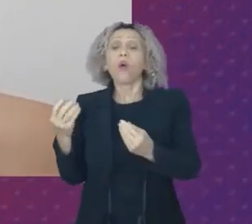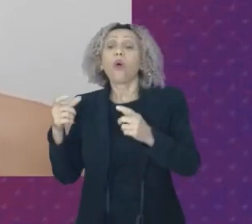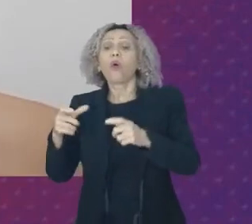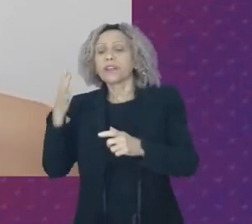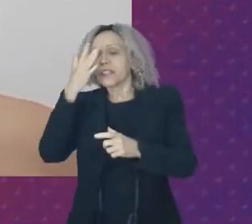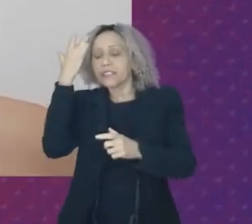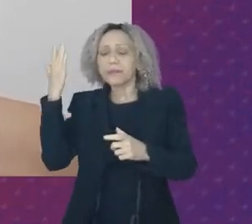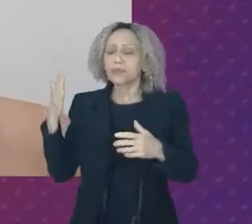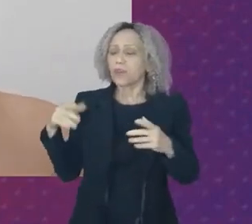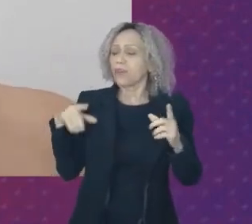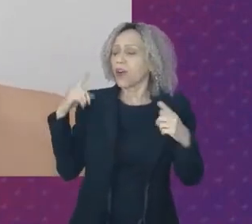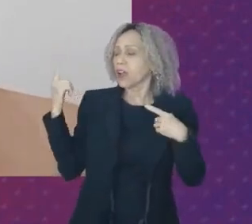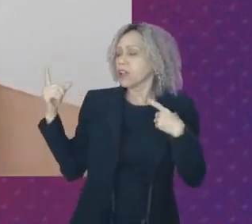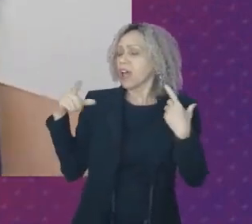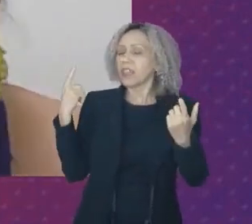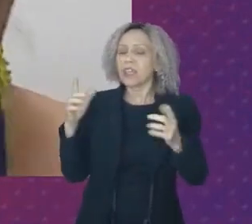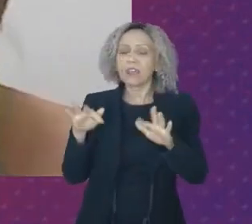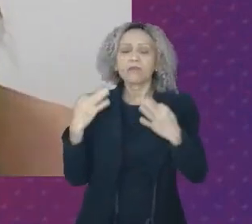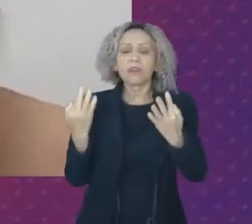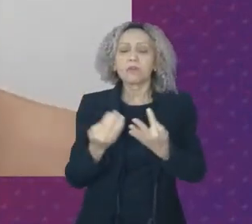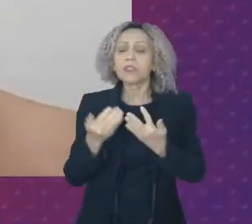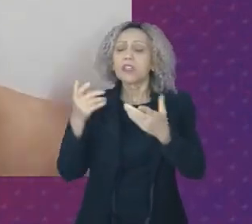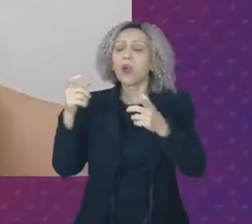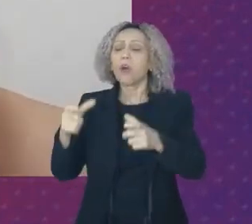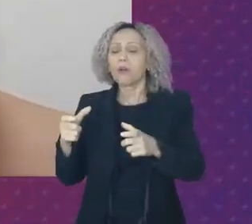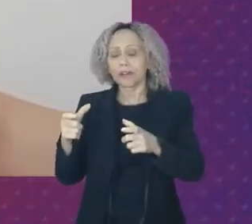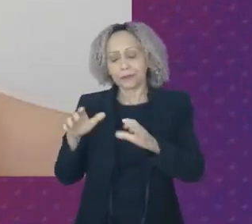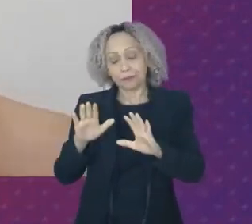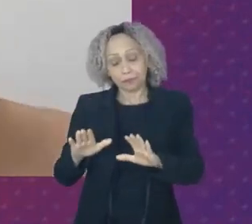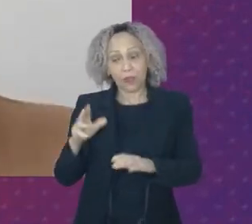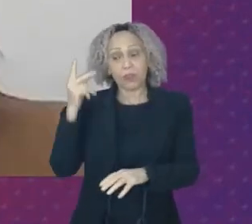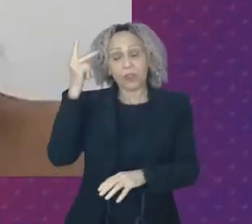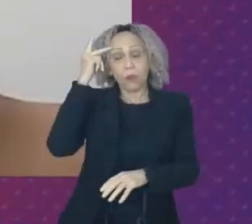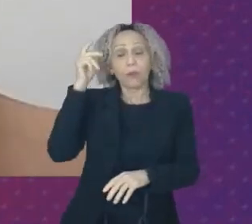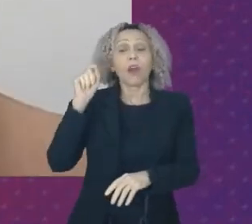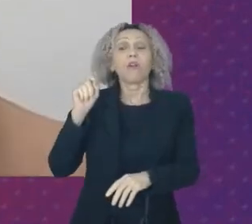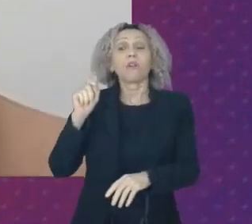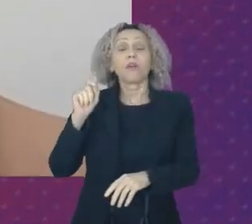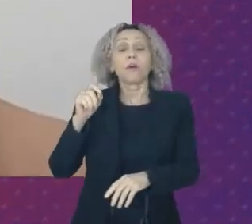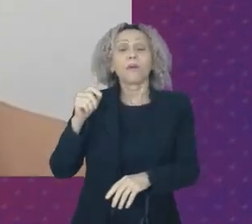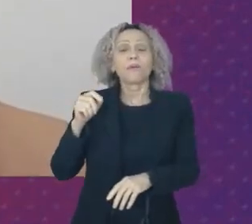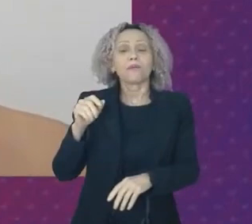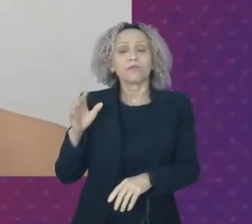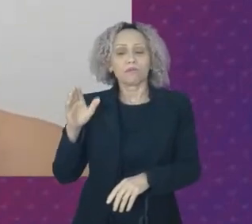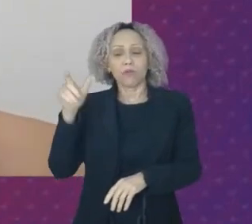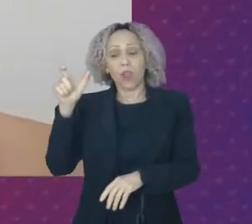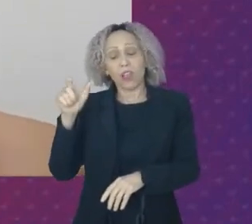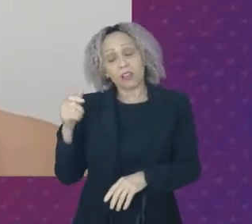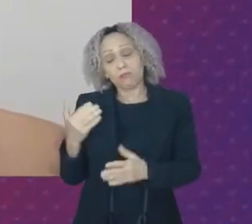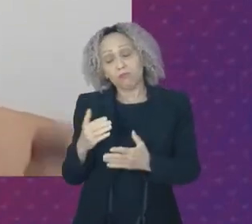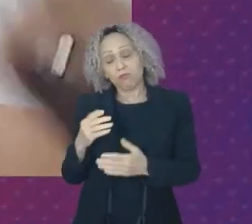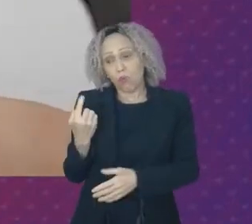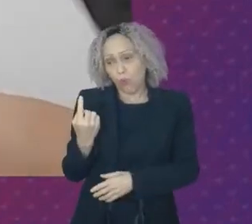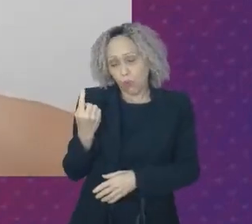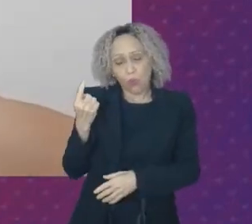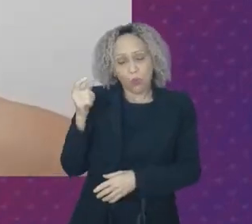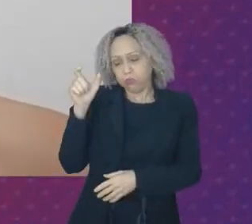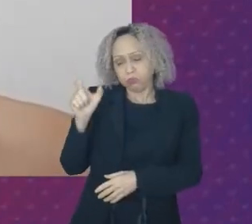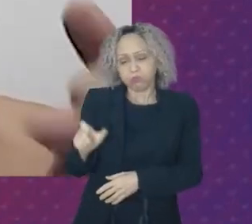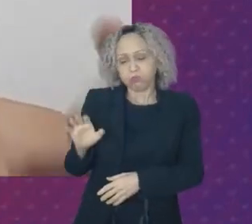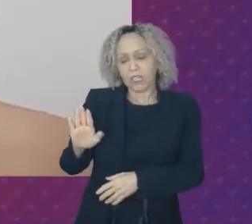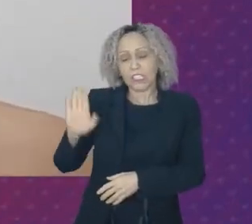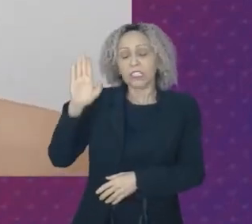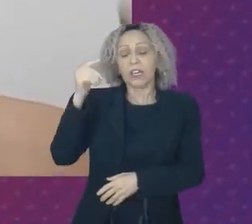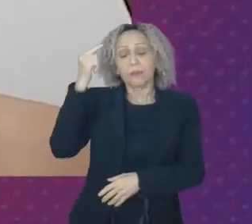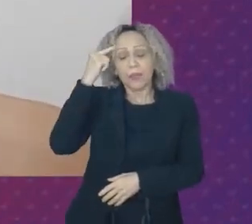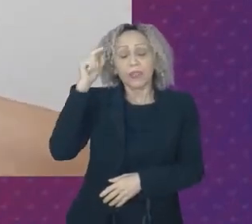para o lazer das famílias, sejam elas de qual origem elas forem. Então, você consegue criar uma inserção